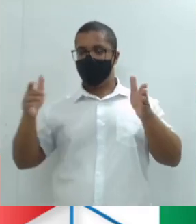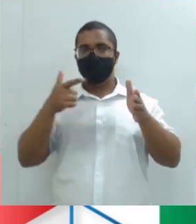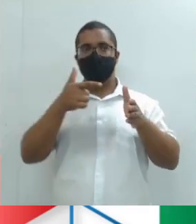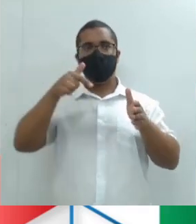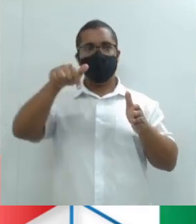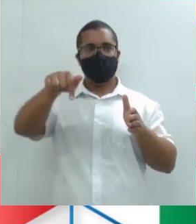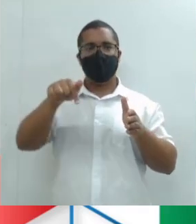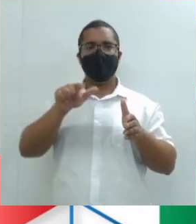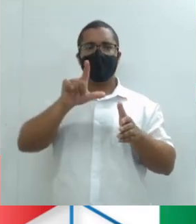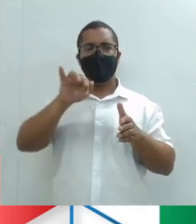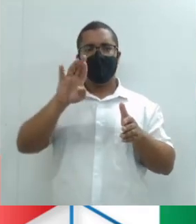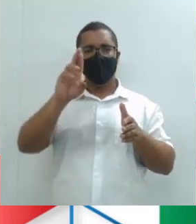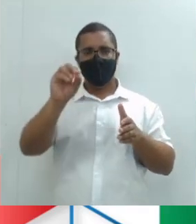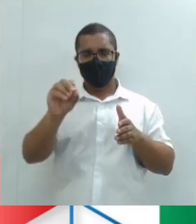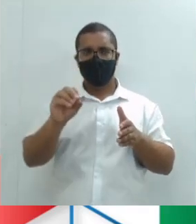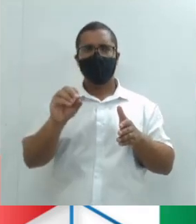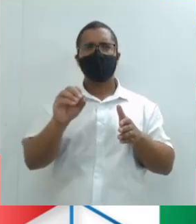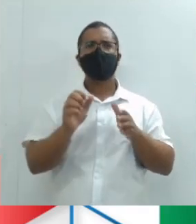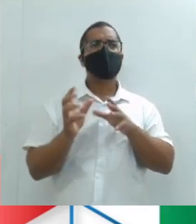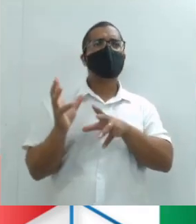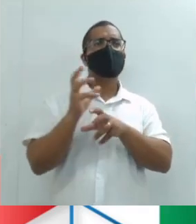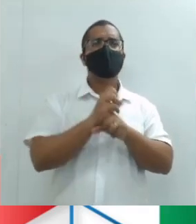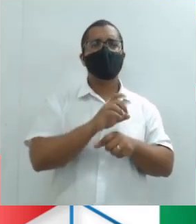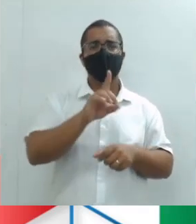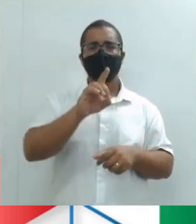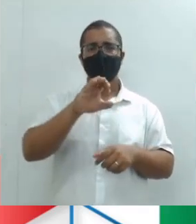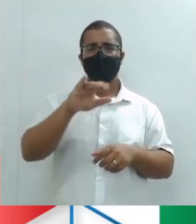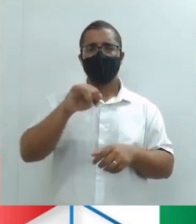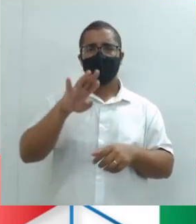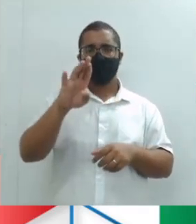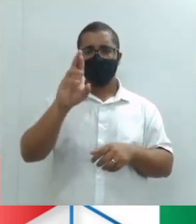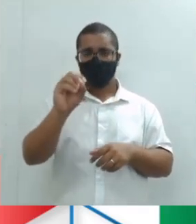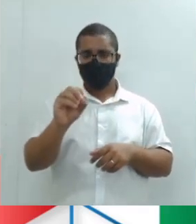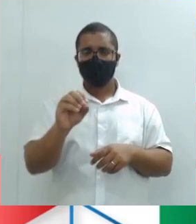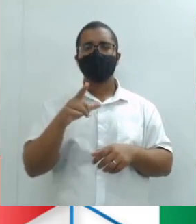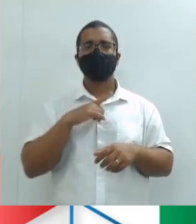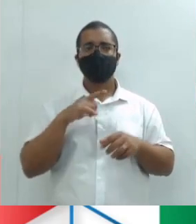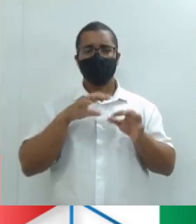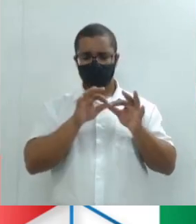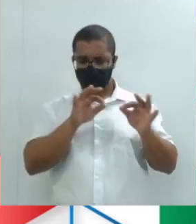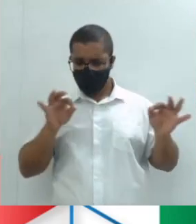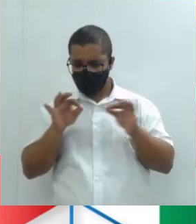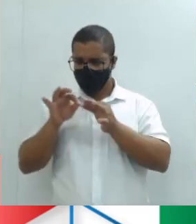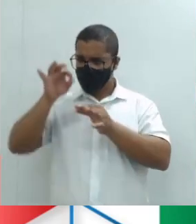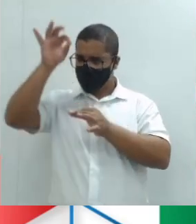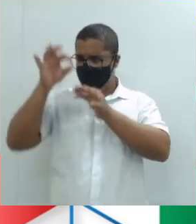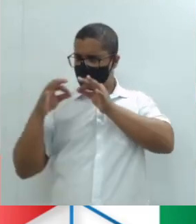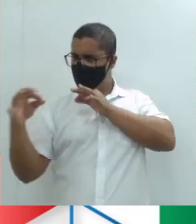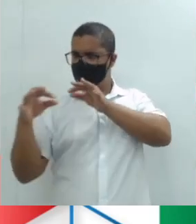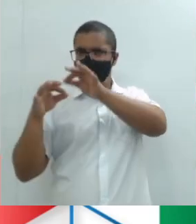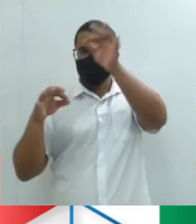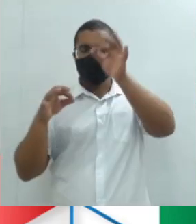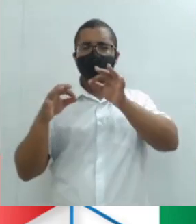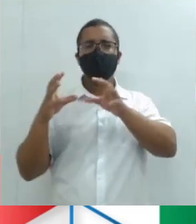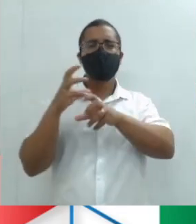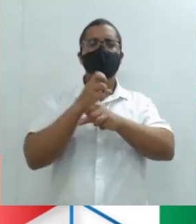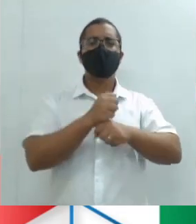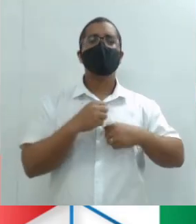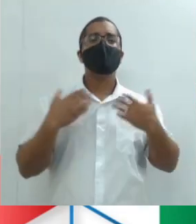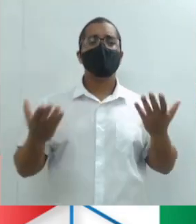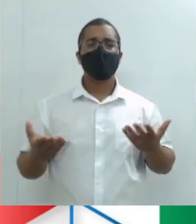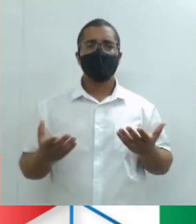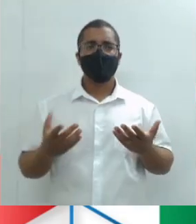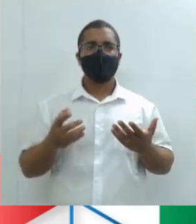litros. Quantos decímetros de aresta tem os aquários? Vamos calcular? Se eu só preciso de